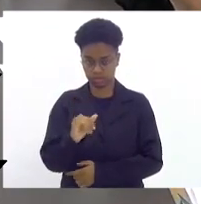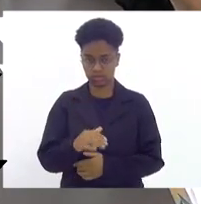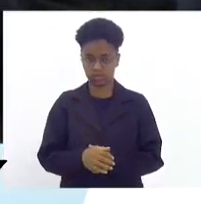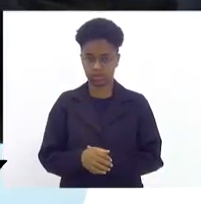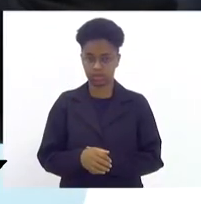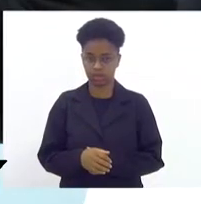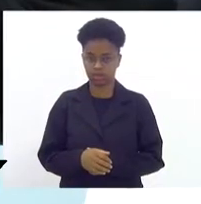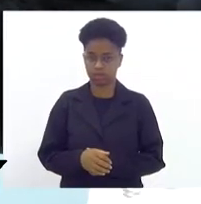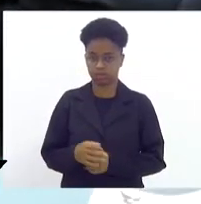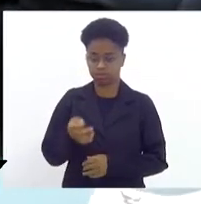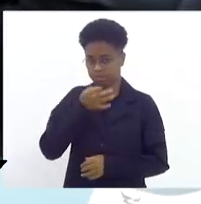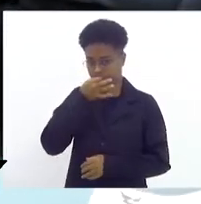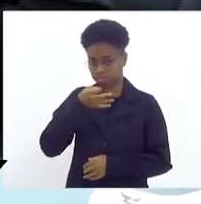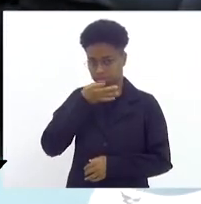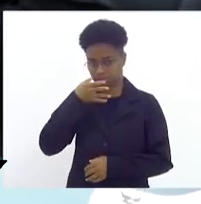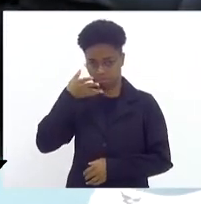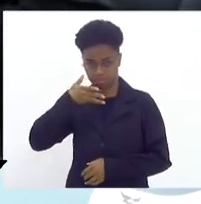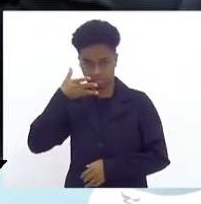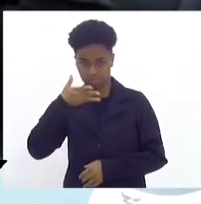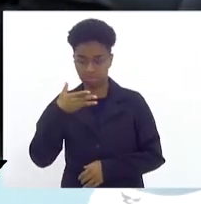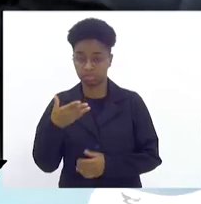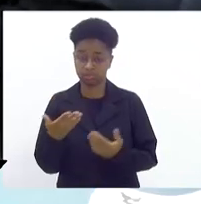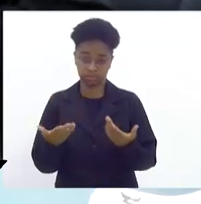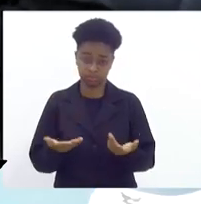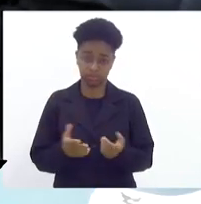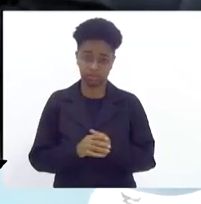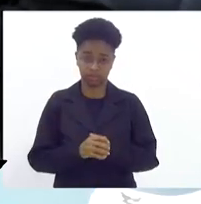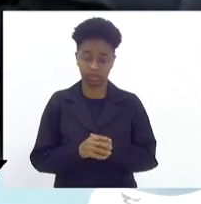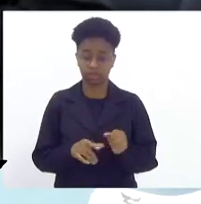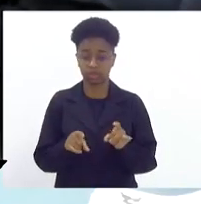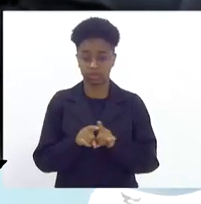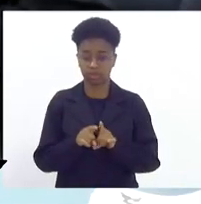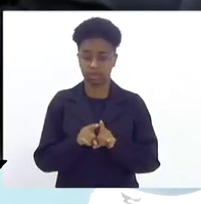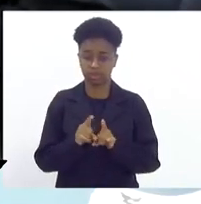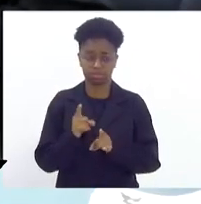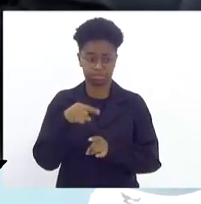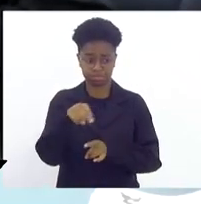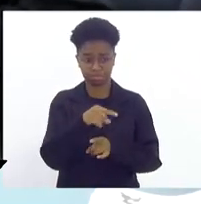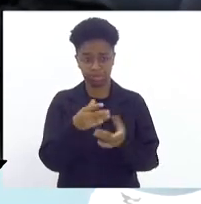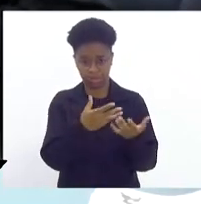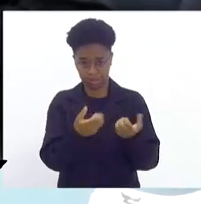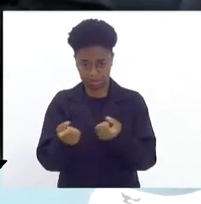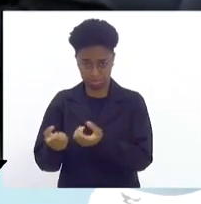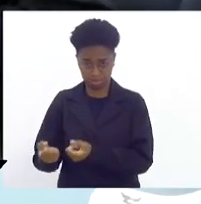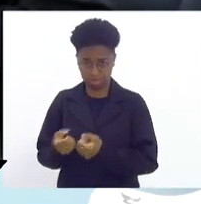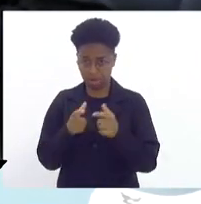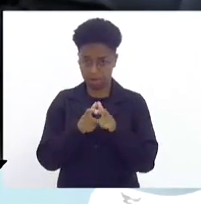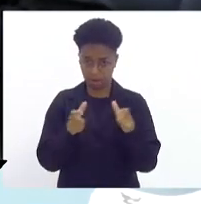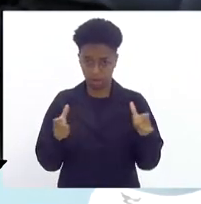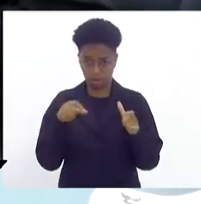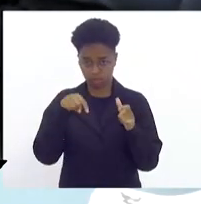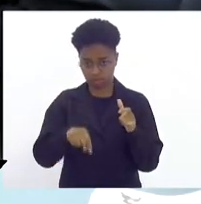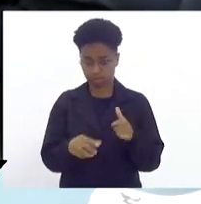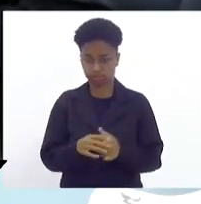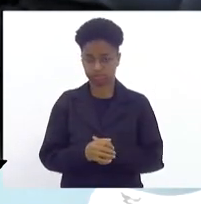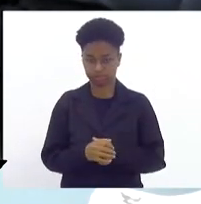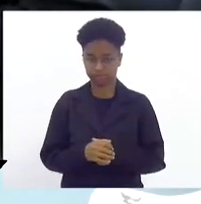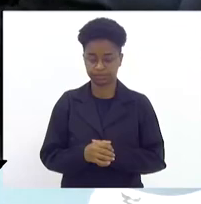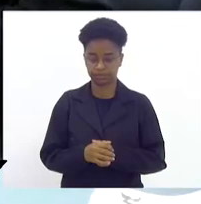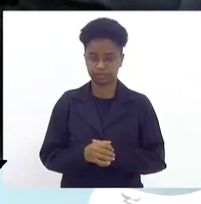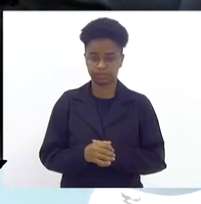fez a parte, aliás, com procedência, tanto é que foi acatado pela maioria absoluta da